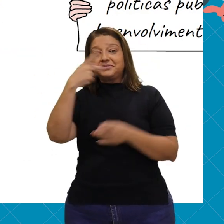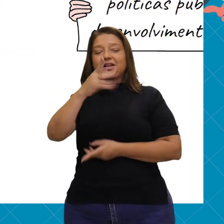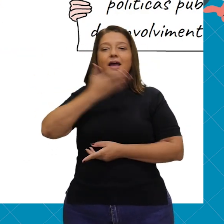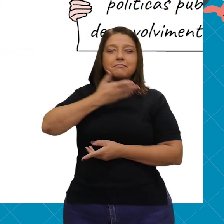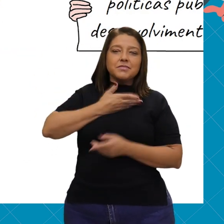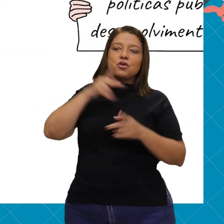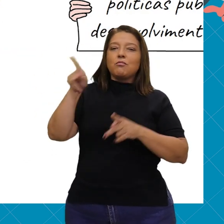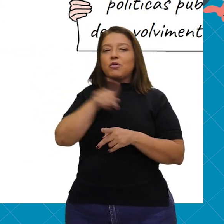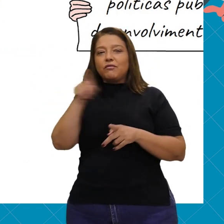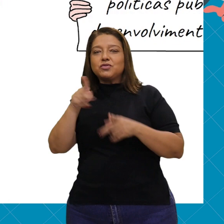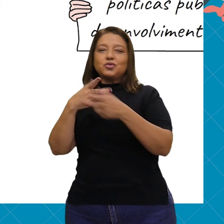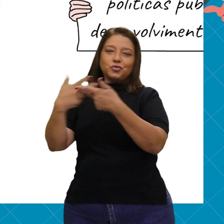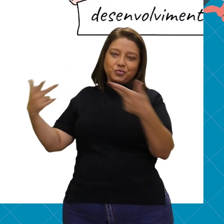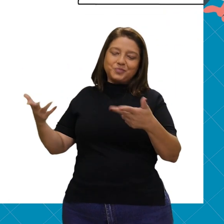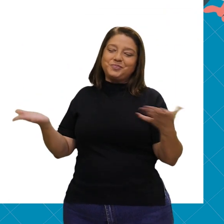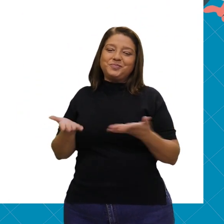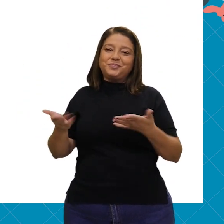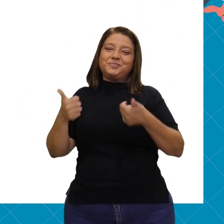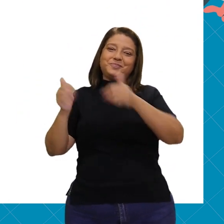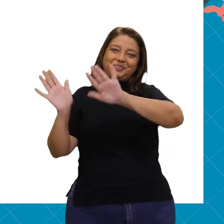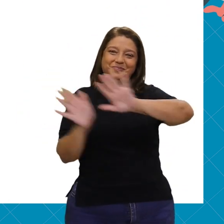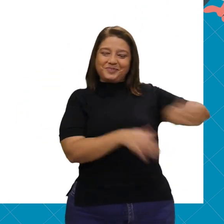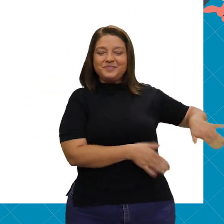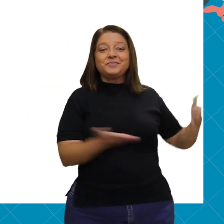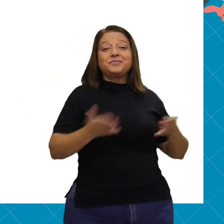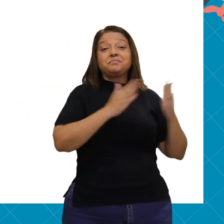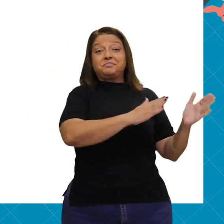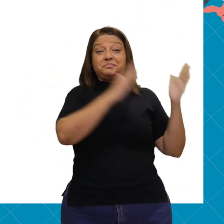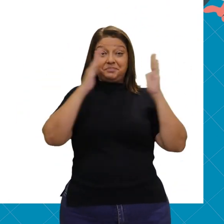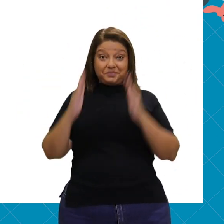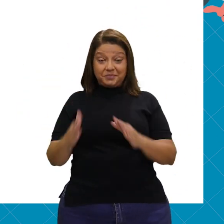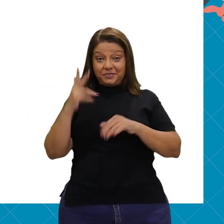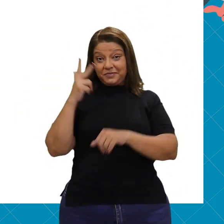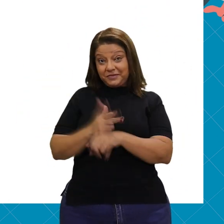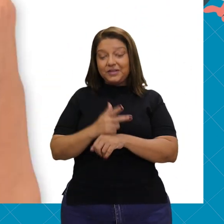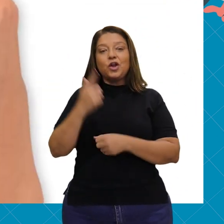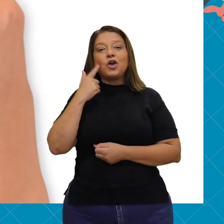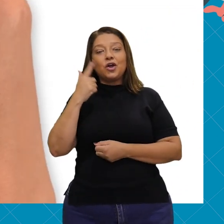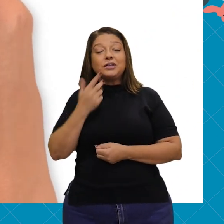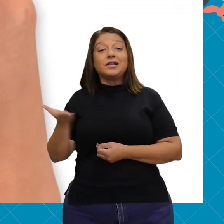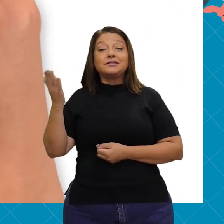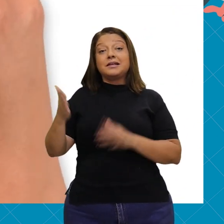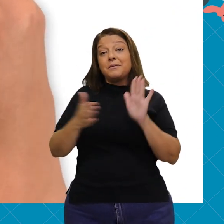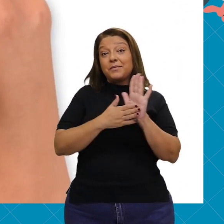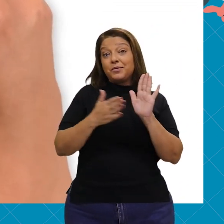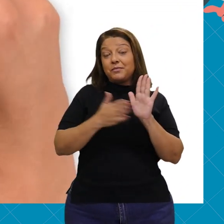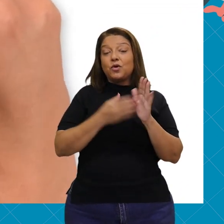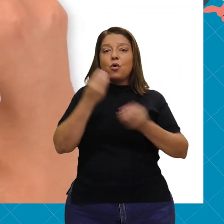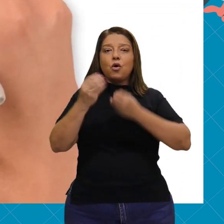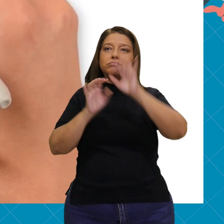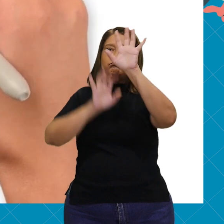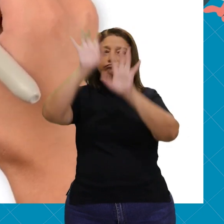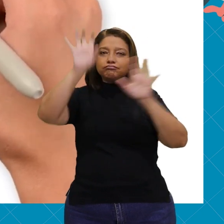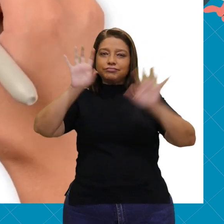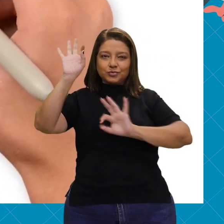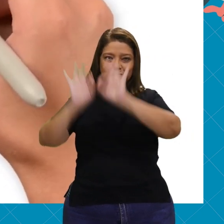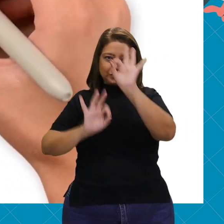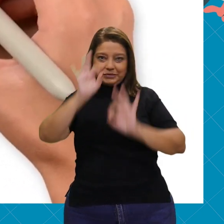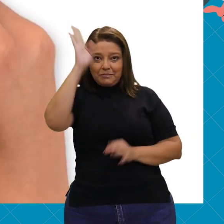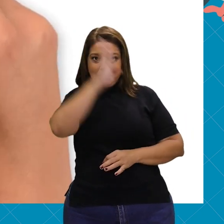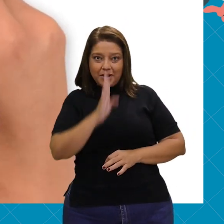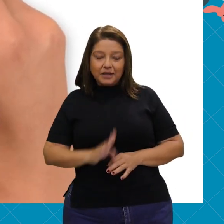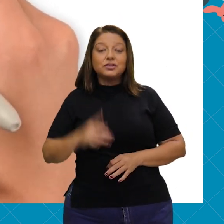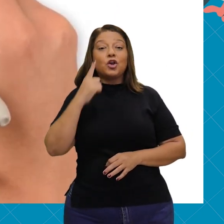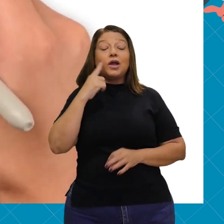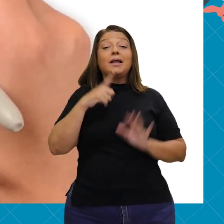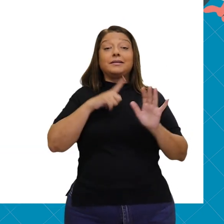e beleza. É isso aí, bora lá para a segunda parte do vídeo. Propostas de regionalização do Brasil. Bom, em primeiro lugar, é importante que você saiba